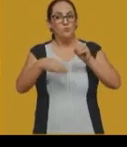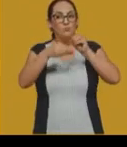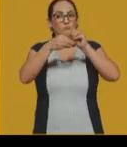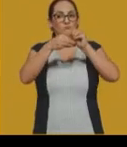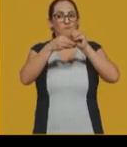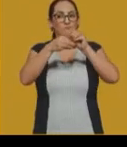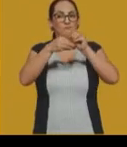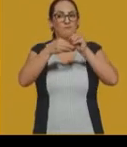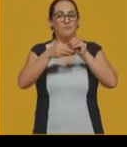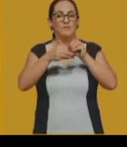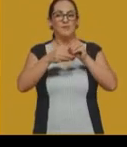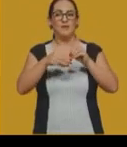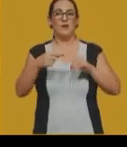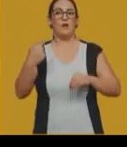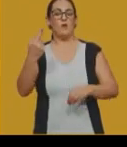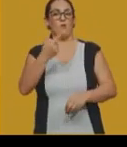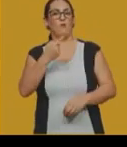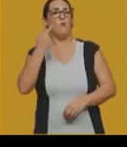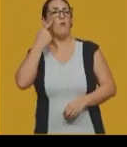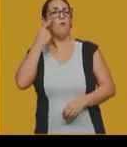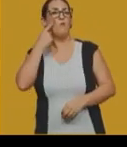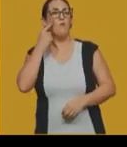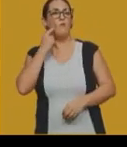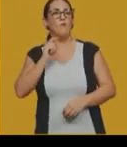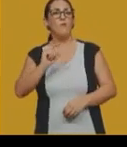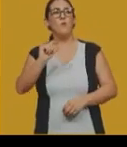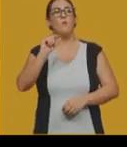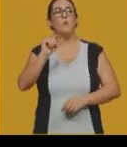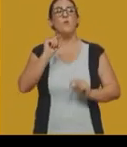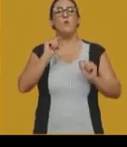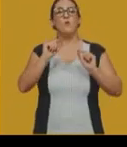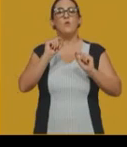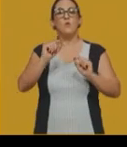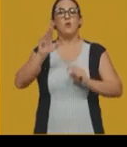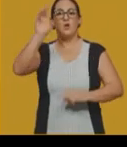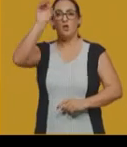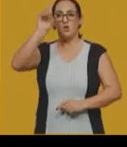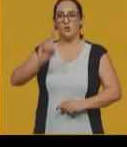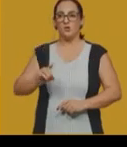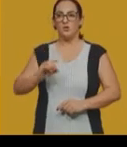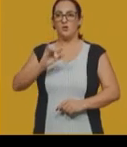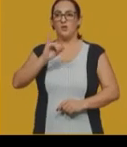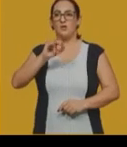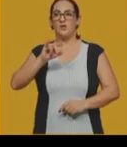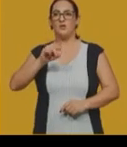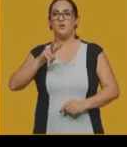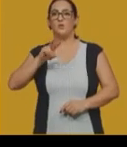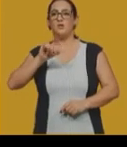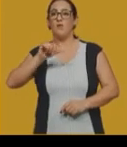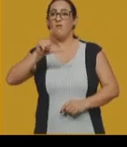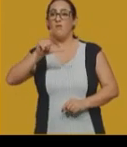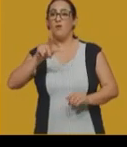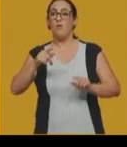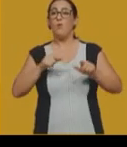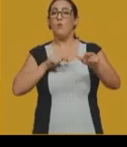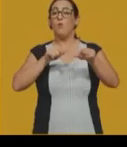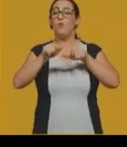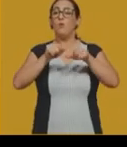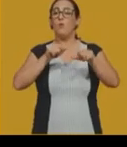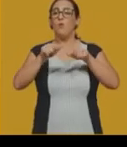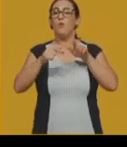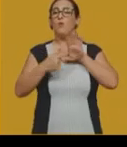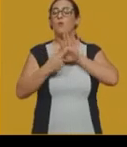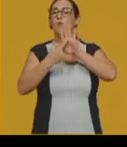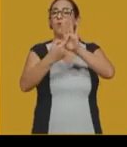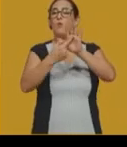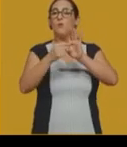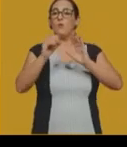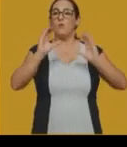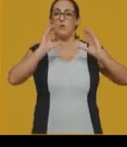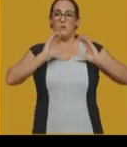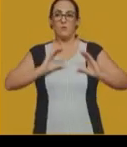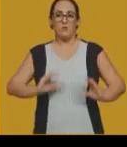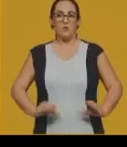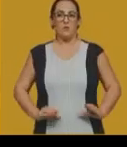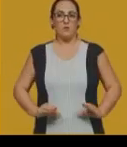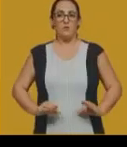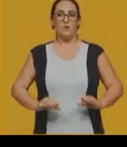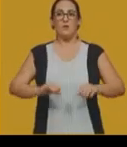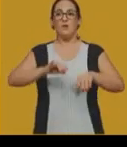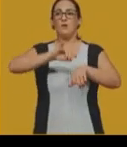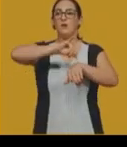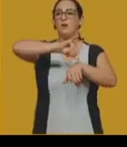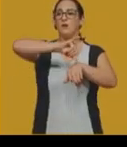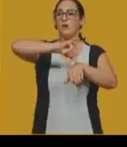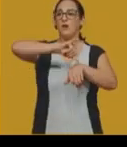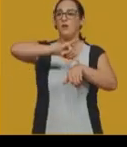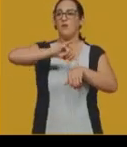né? Então, nós vimos hoje um pouquinho sobre os direitos civis, trabalhamos cidadania, capitalismo financeiro, né? E essa